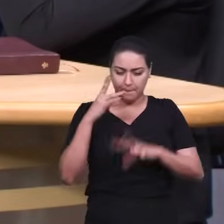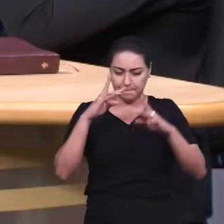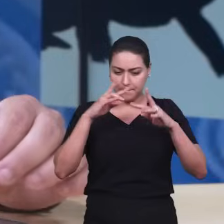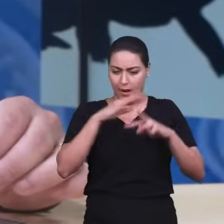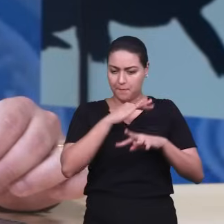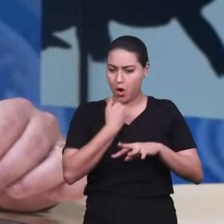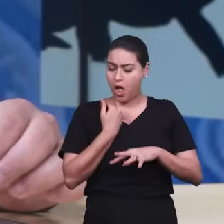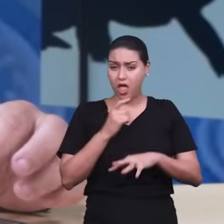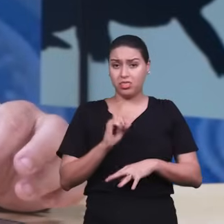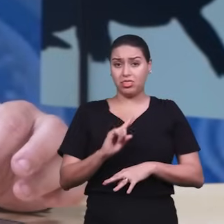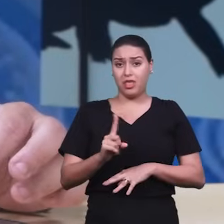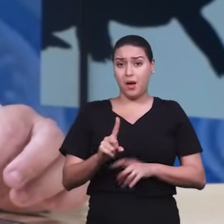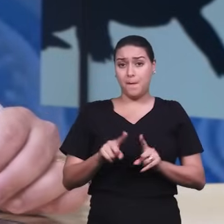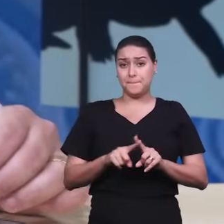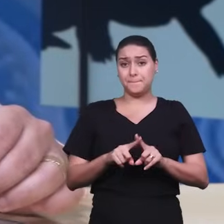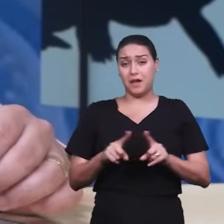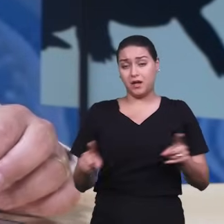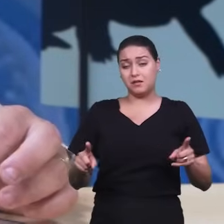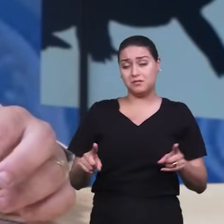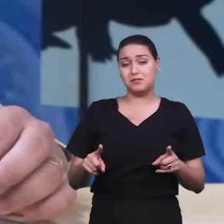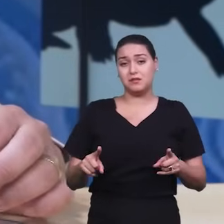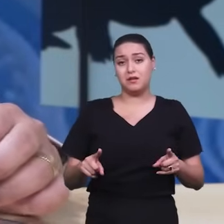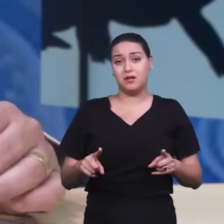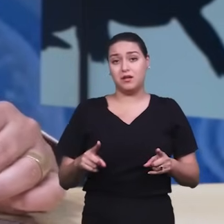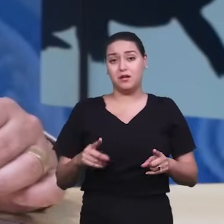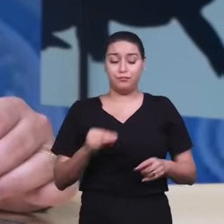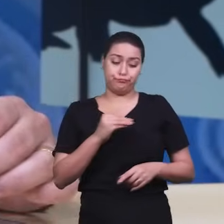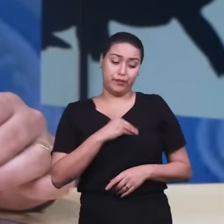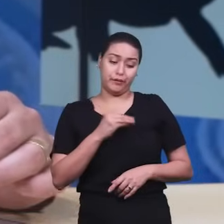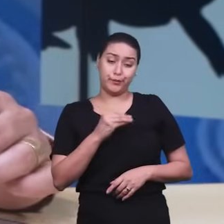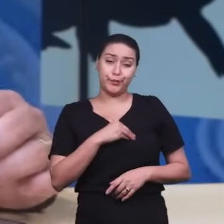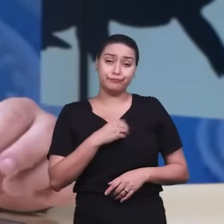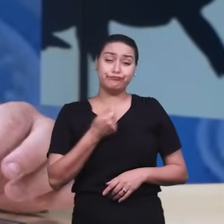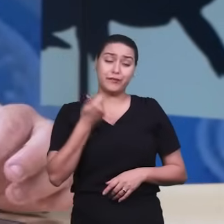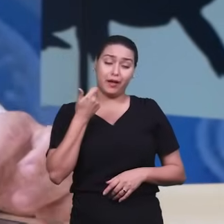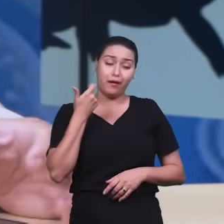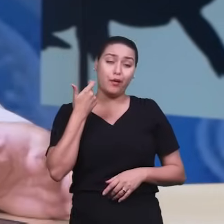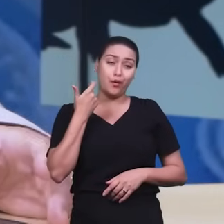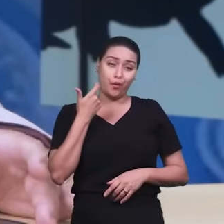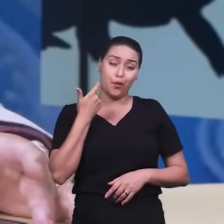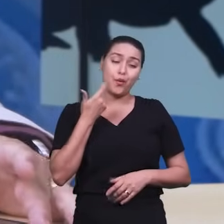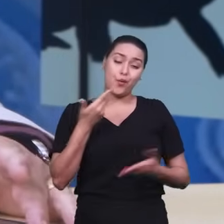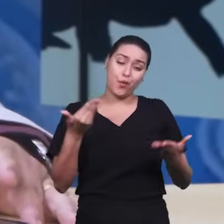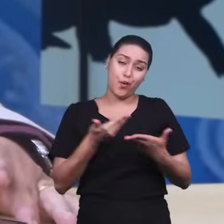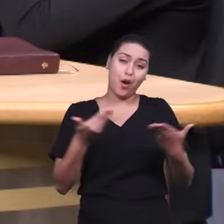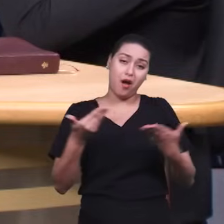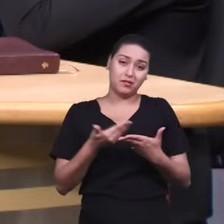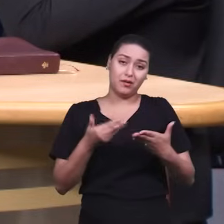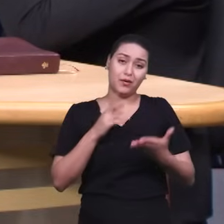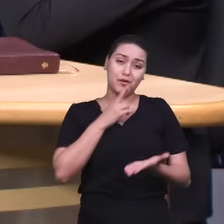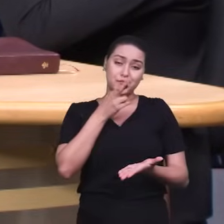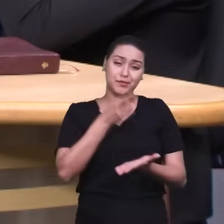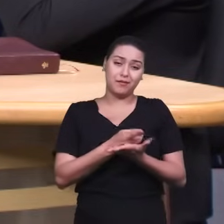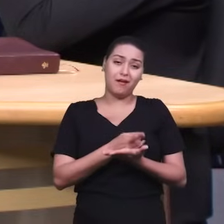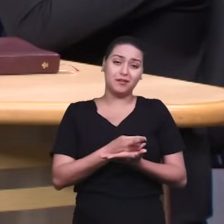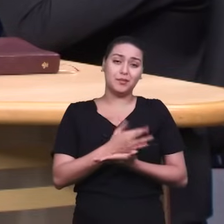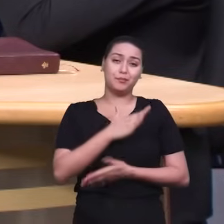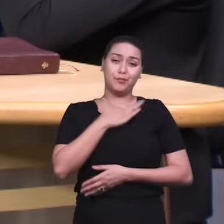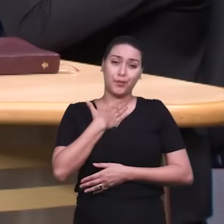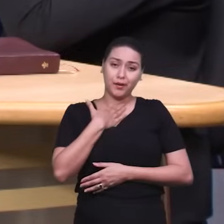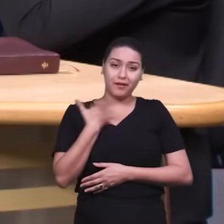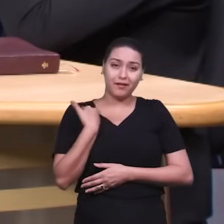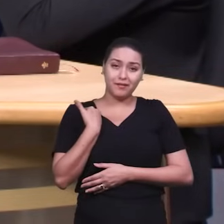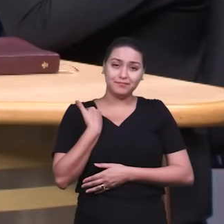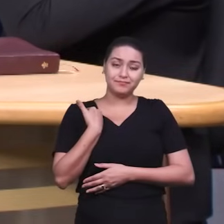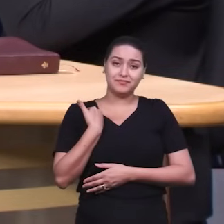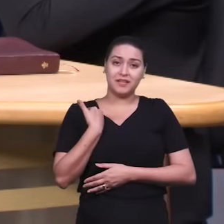dá um escape à nossa vida, que é justamente a transmissão de uma genética eterna. Que é quando Jesus vem, ele derrama